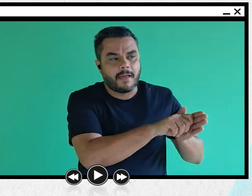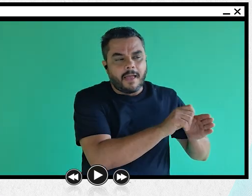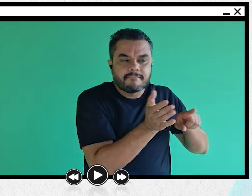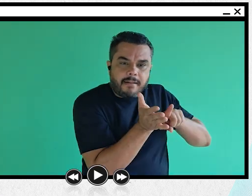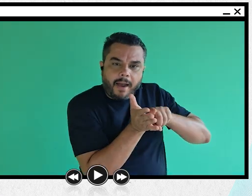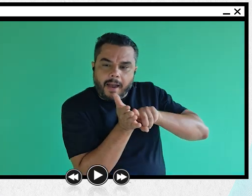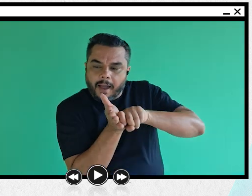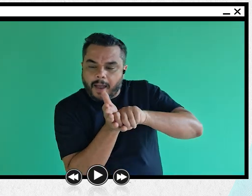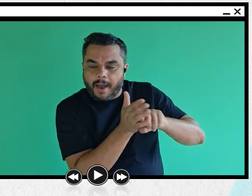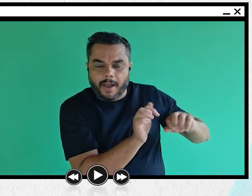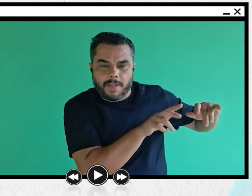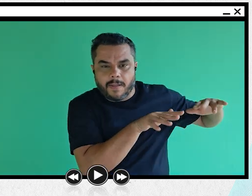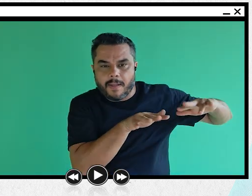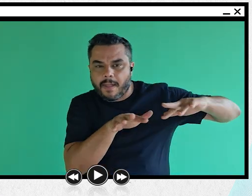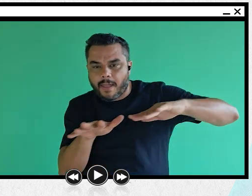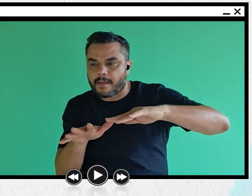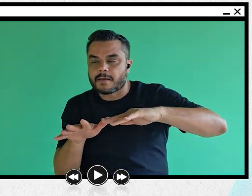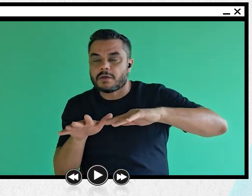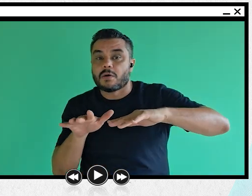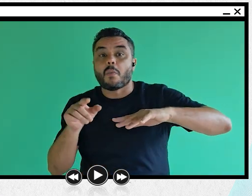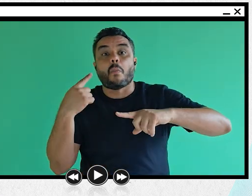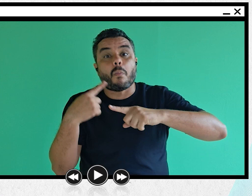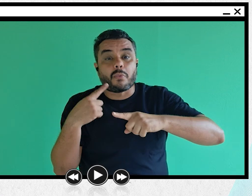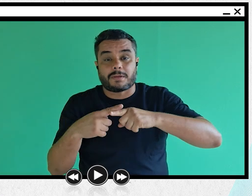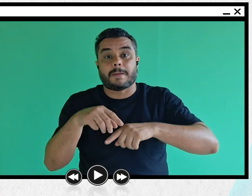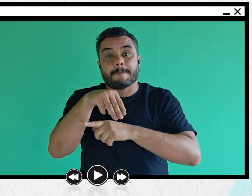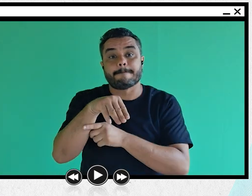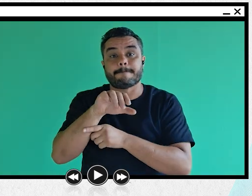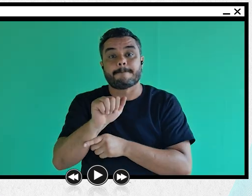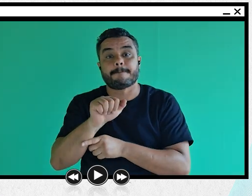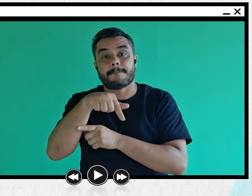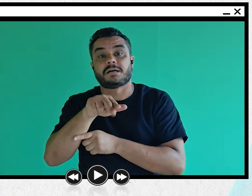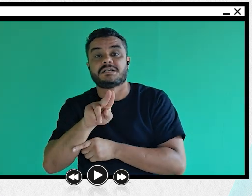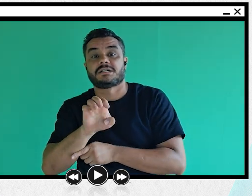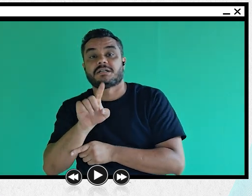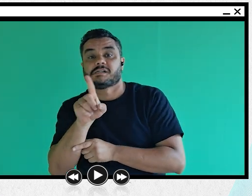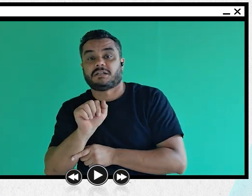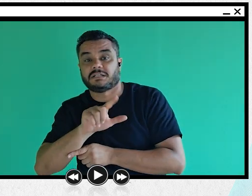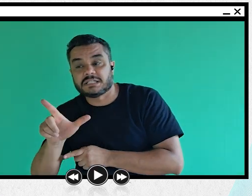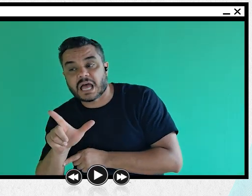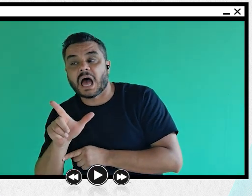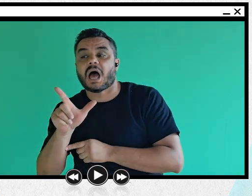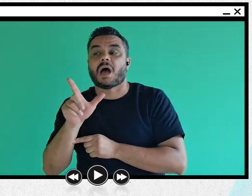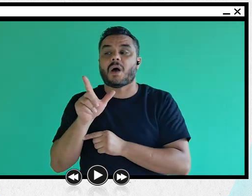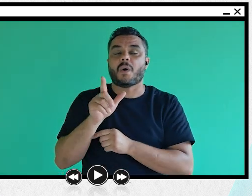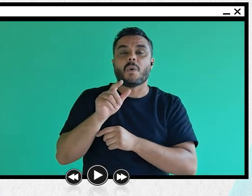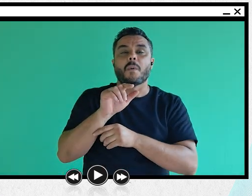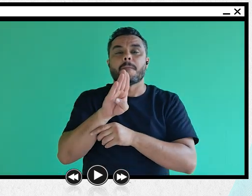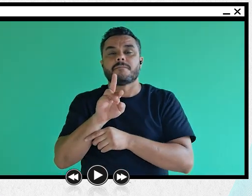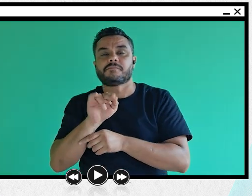corpo d'água. Porque os brejos, esses pântanos, manguezais, eles agem como uma área, um ambiente tampão, né? Então